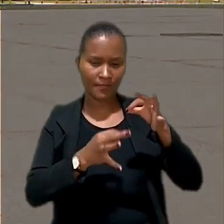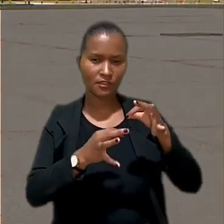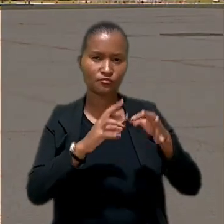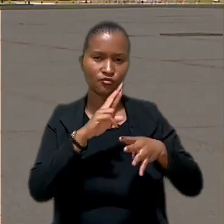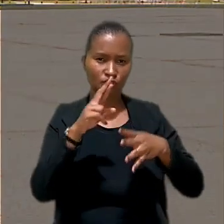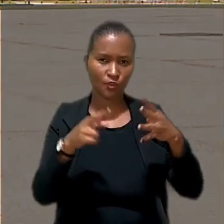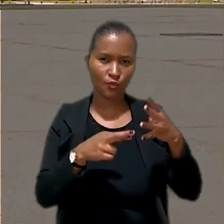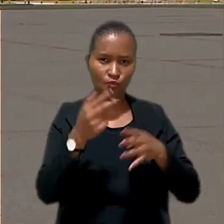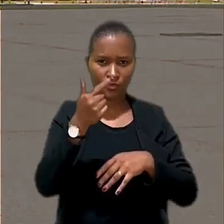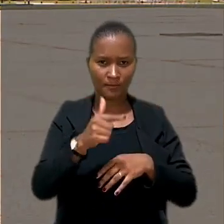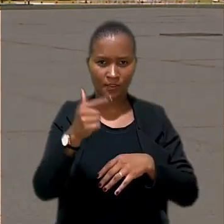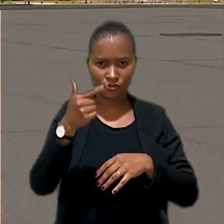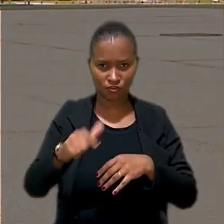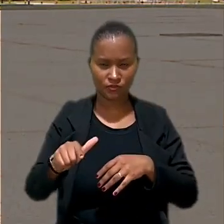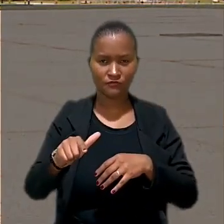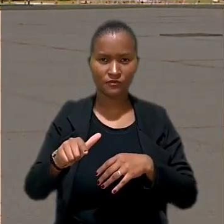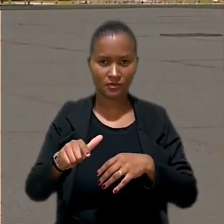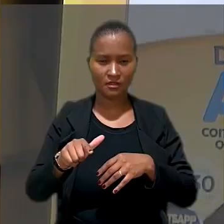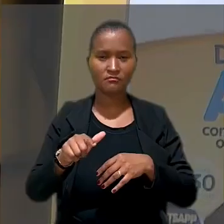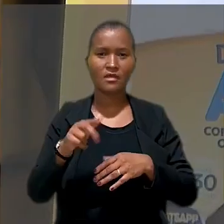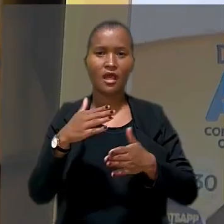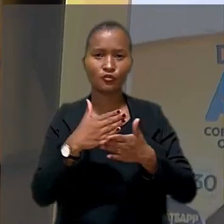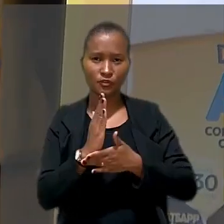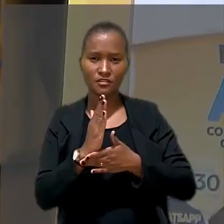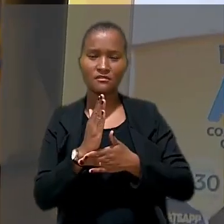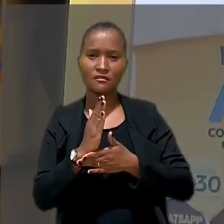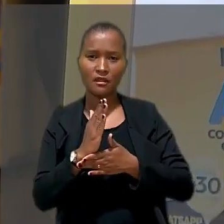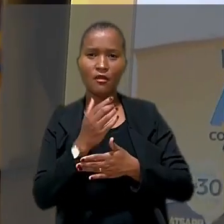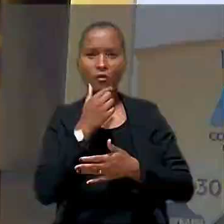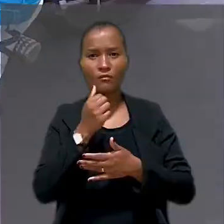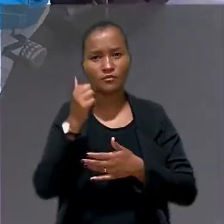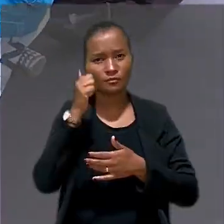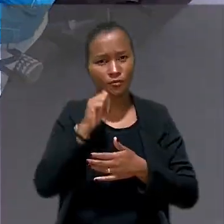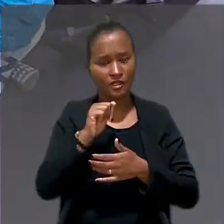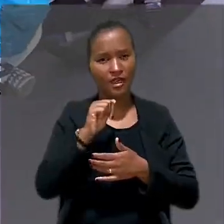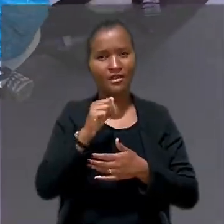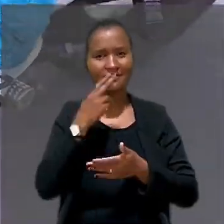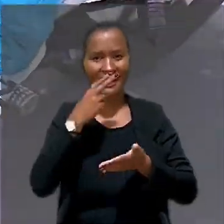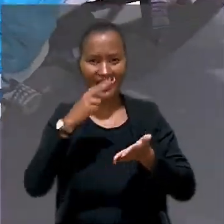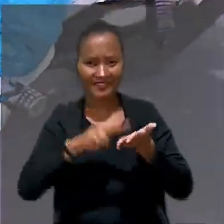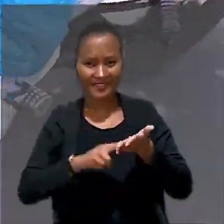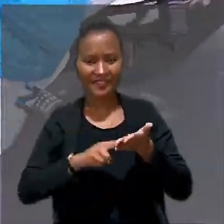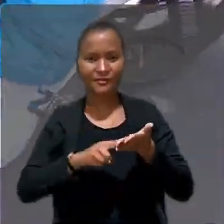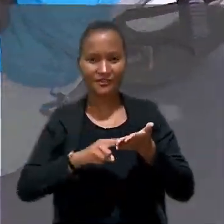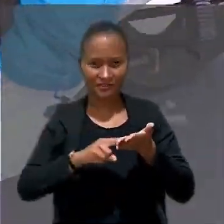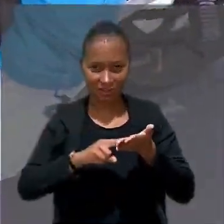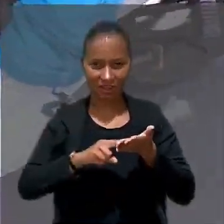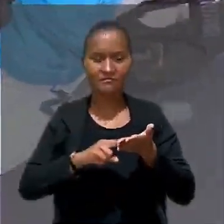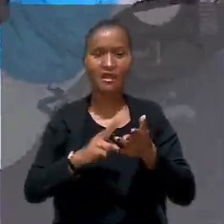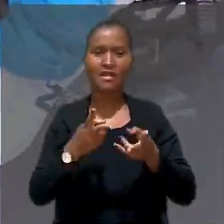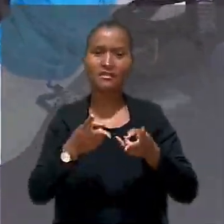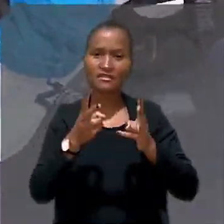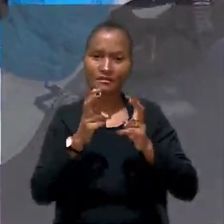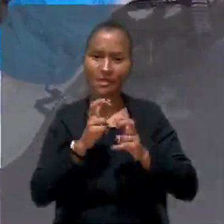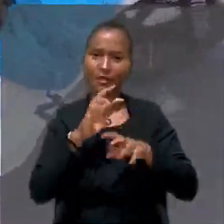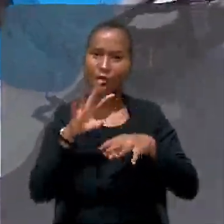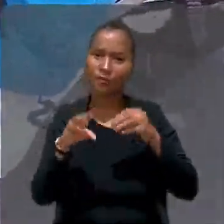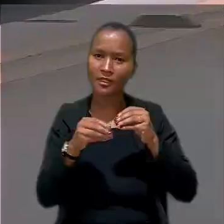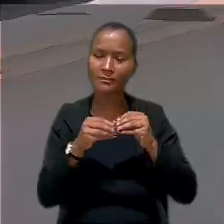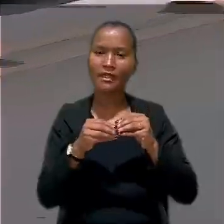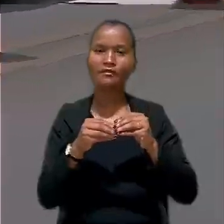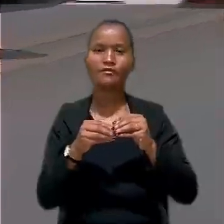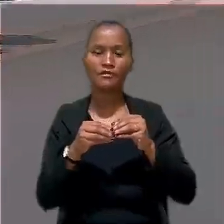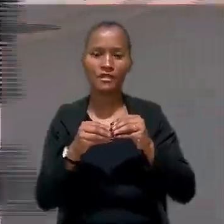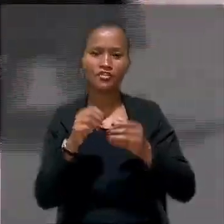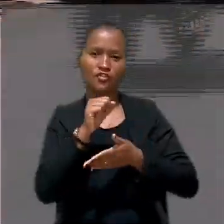julgamento de incidente de recurso repetitivo que autoriza carteiros que utilizam motocicleta em serviço a receberem cumulativamente o